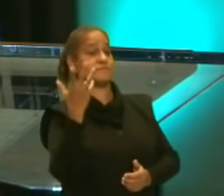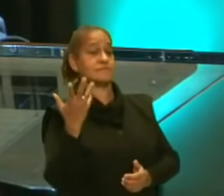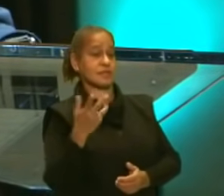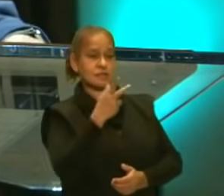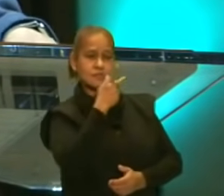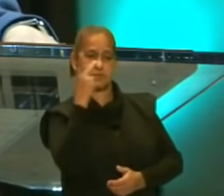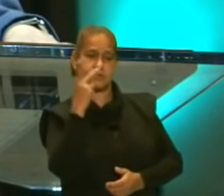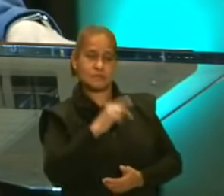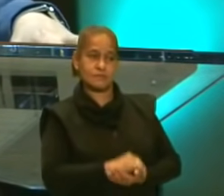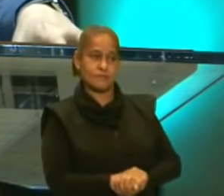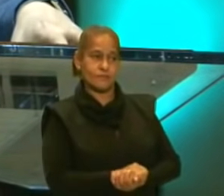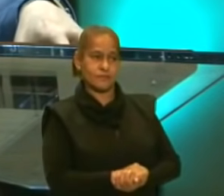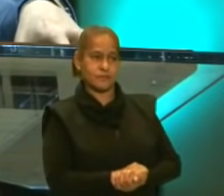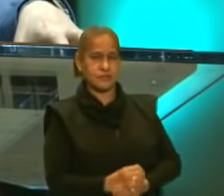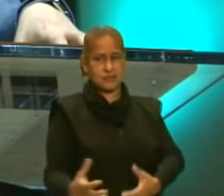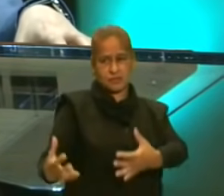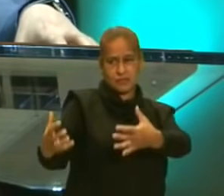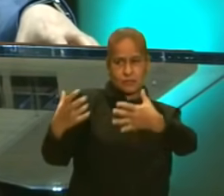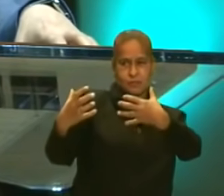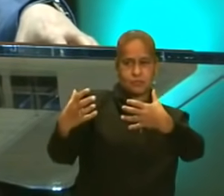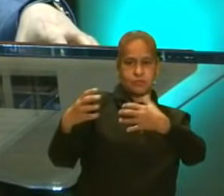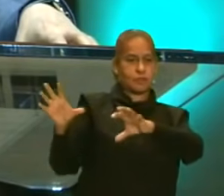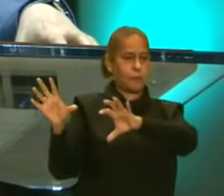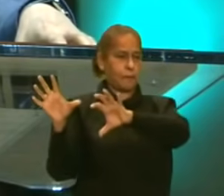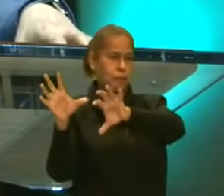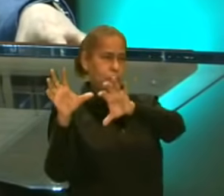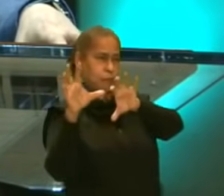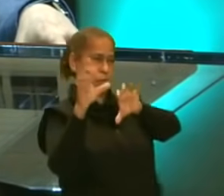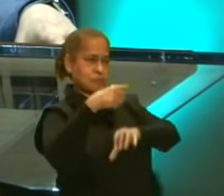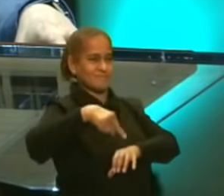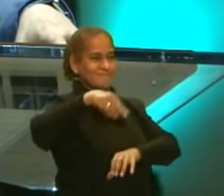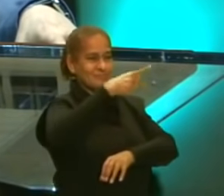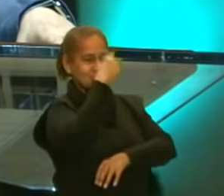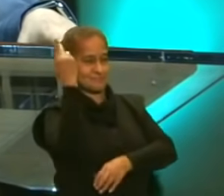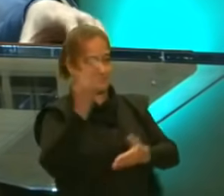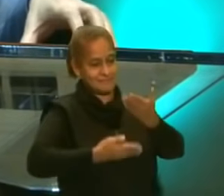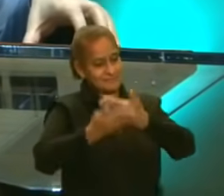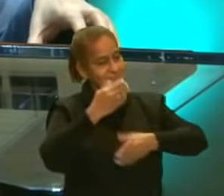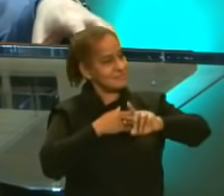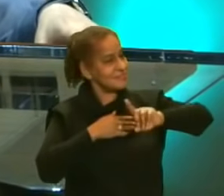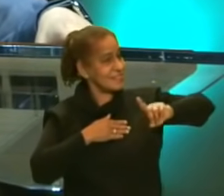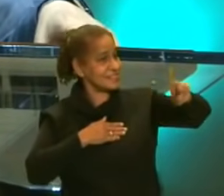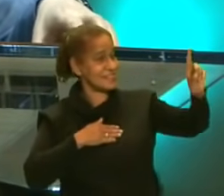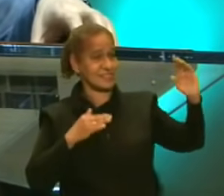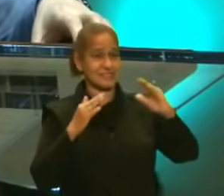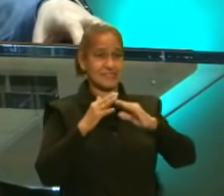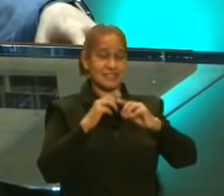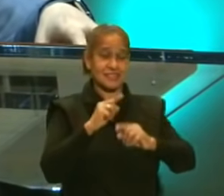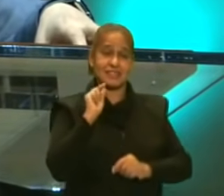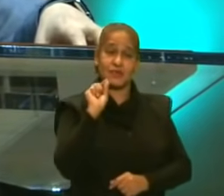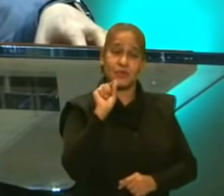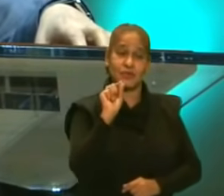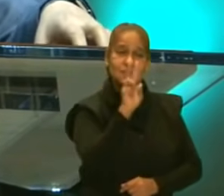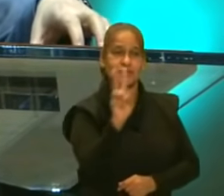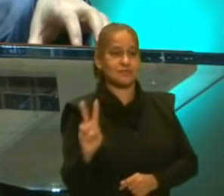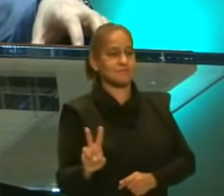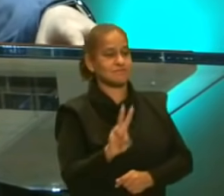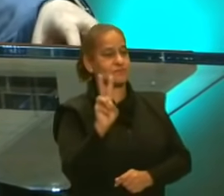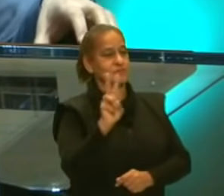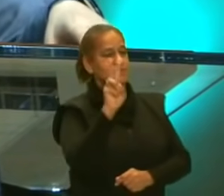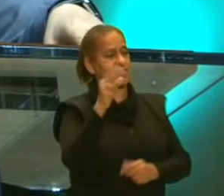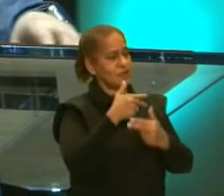a pressão que a igreja vai sofrer é para que os valores cristãos